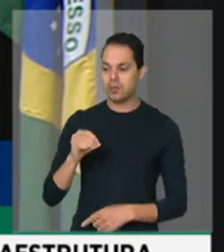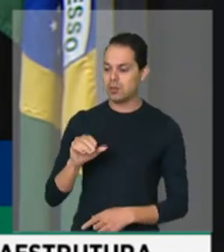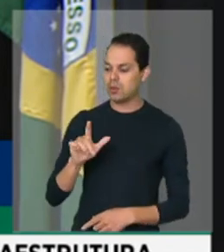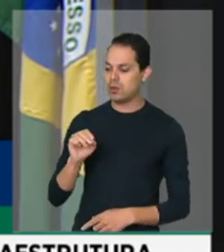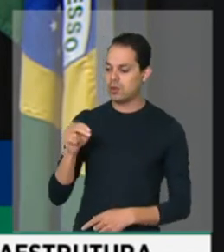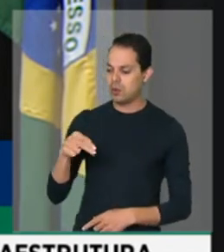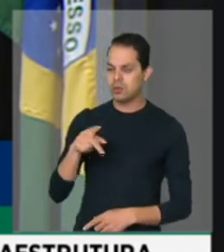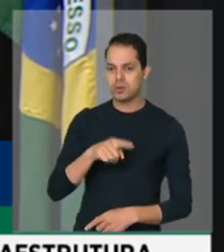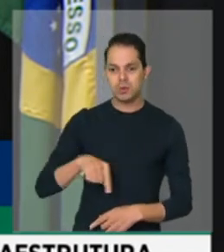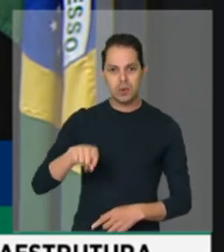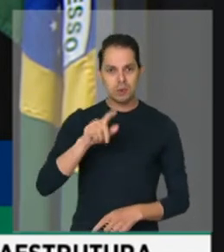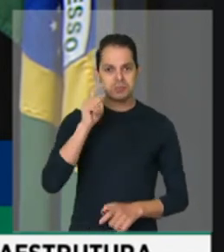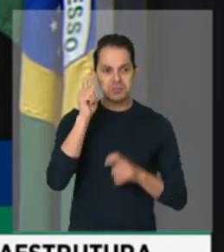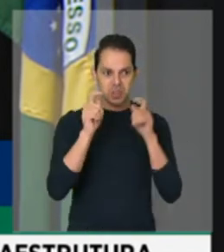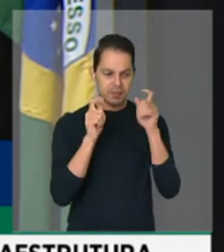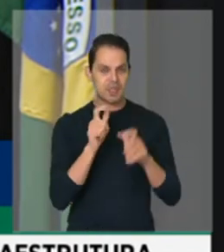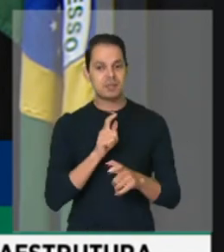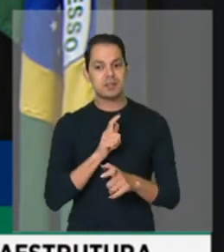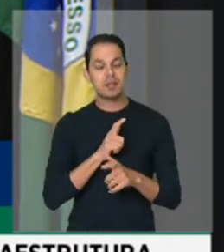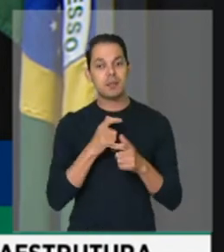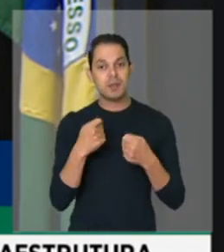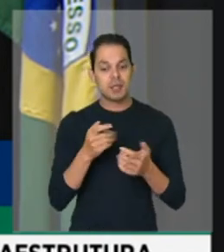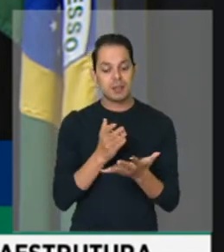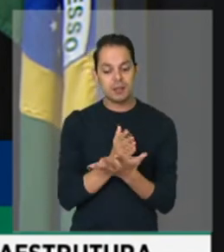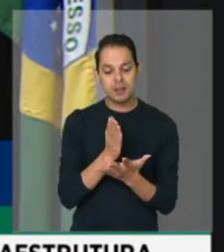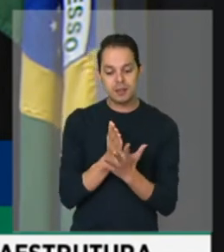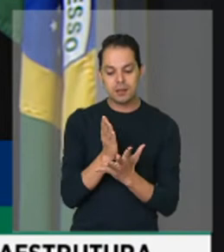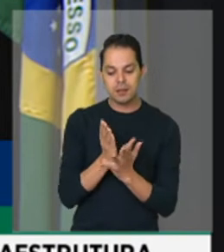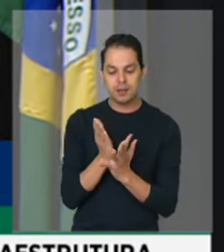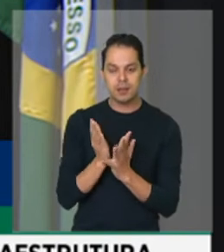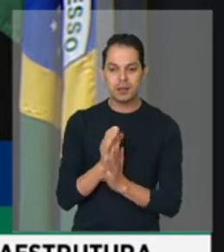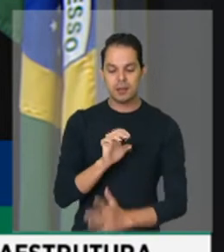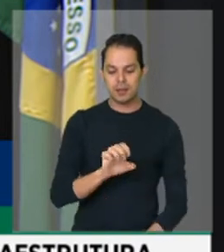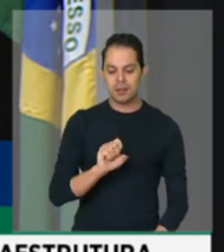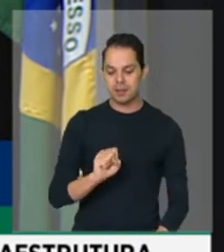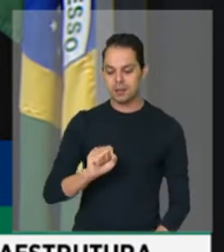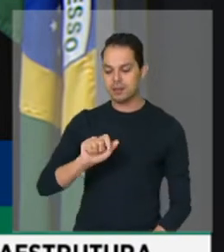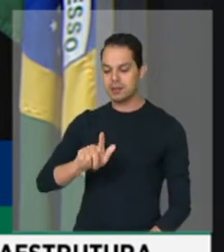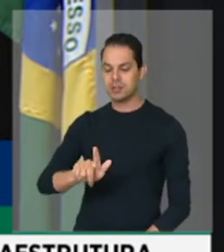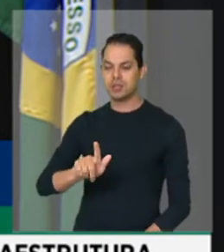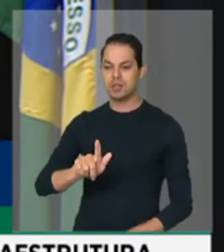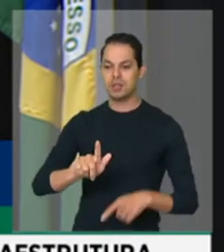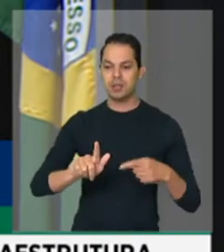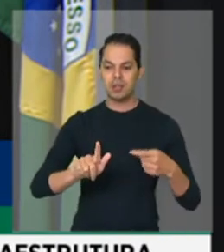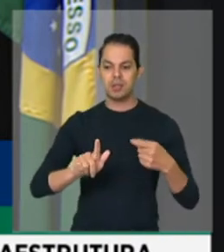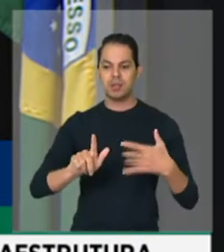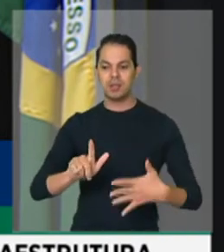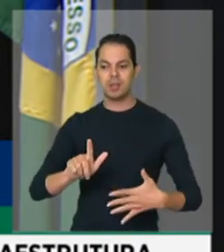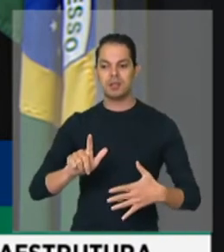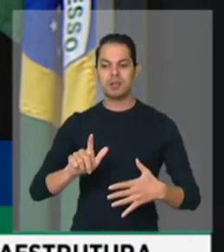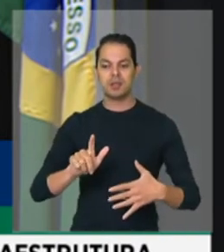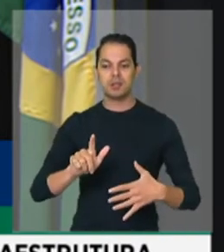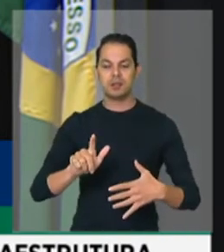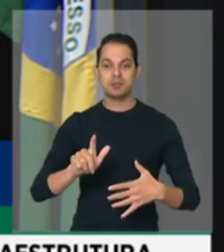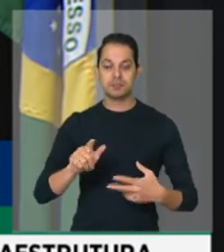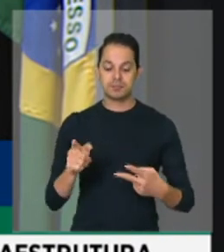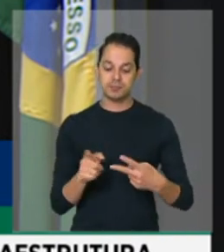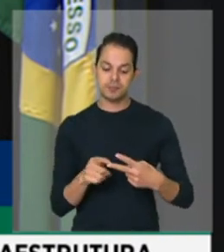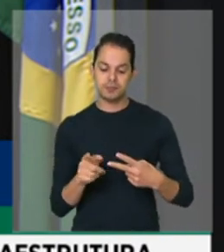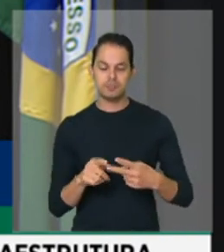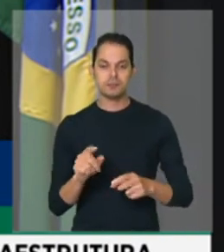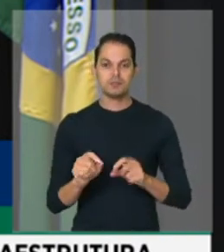questão, terão que ter os princípios do chamado ESG. A ESG já disse, reafirmo. Segundo, que